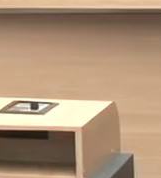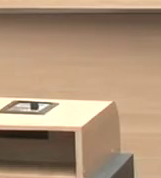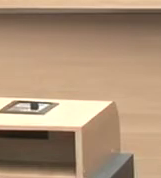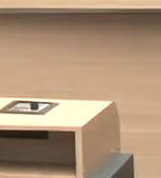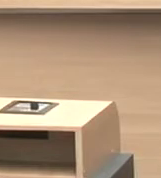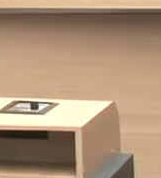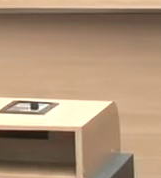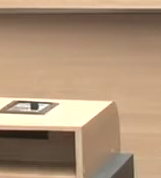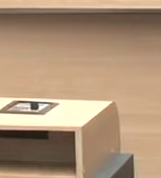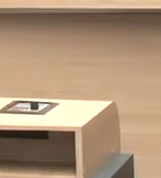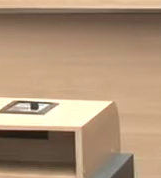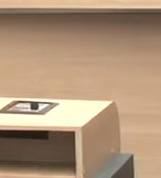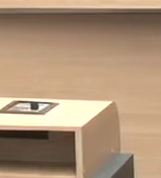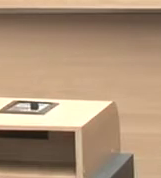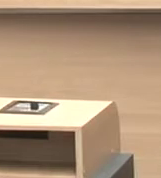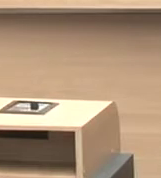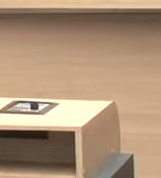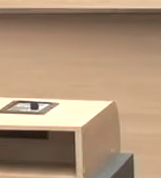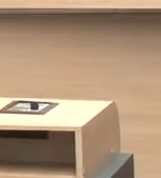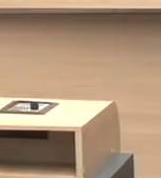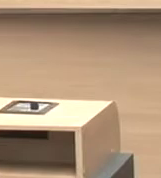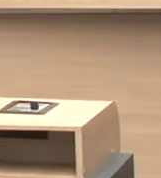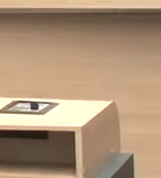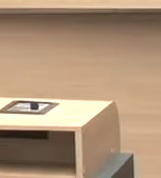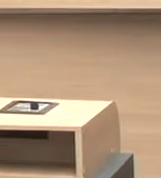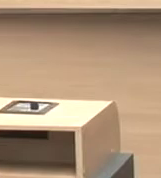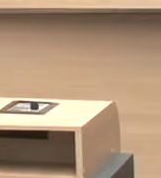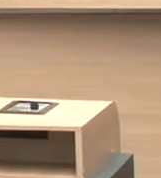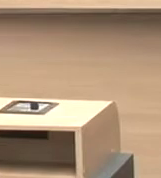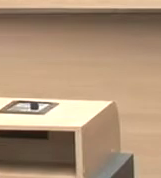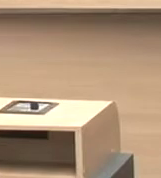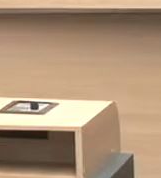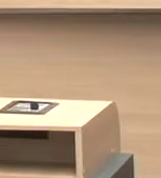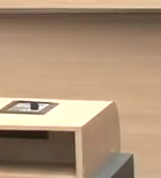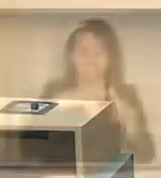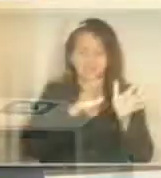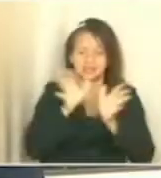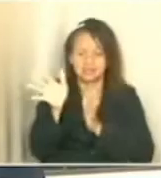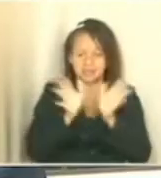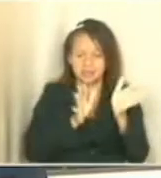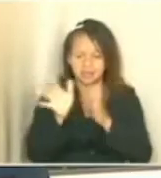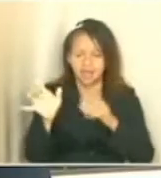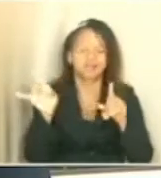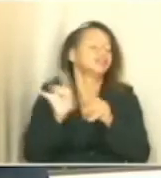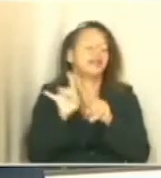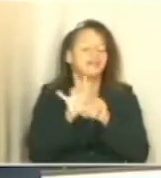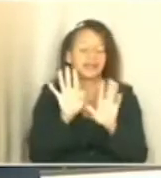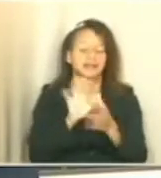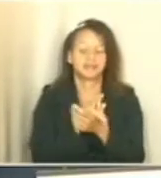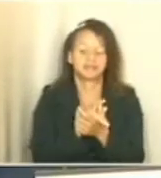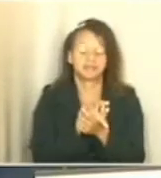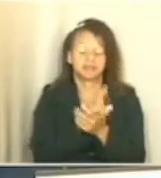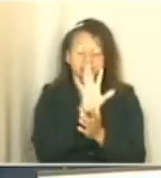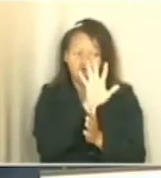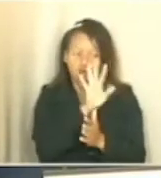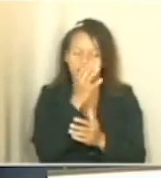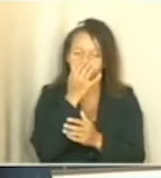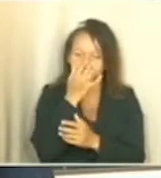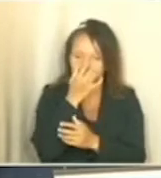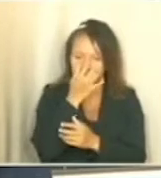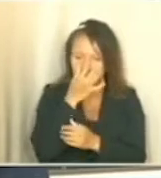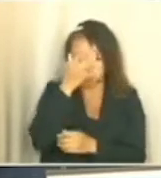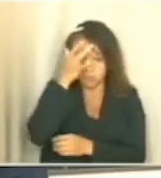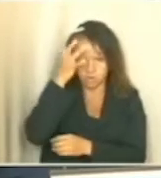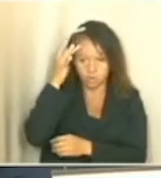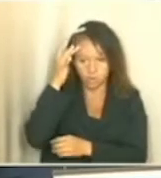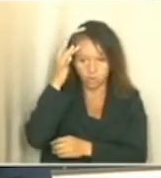uma visita a uma policlínica no Alto de Santa Isabel, zona norte do Recife. Vocês terem uma ideia, vereadores, as pessoas